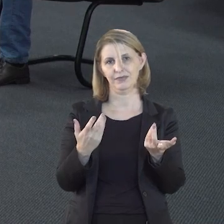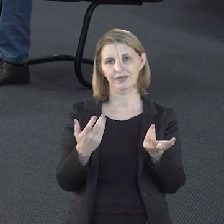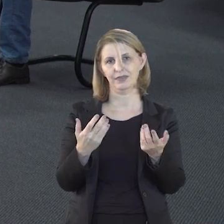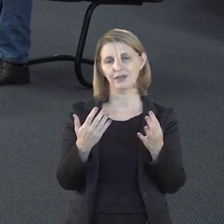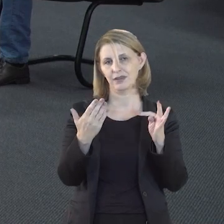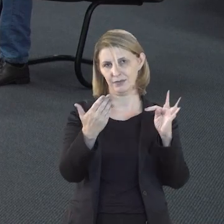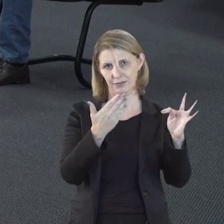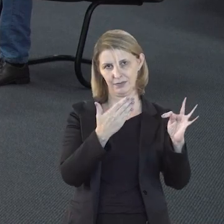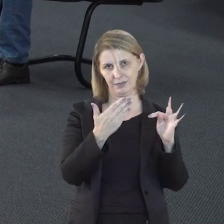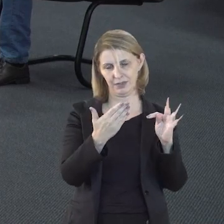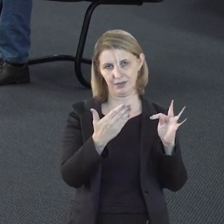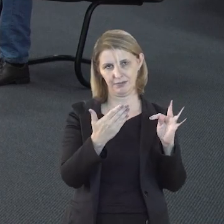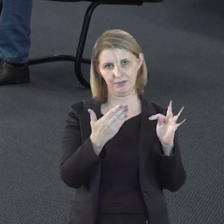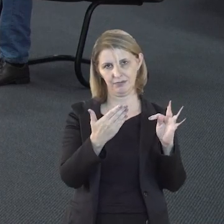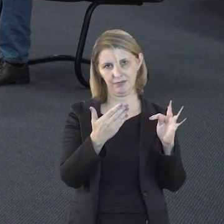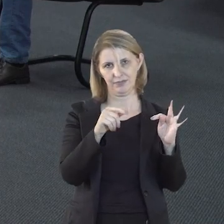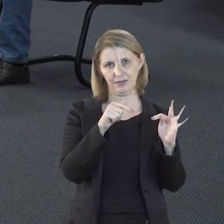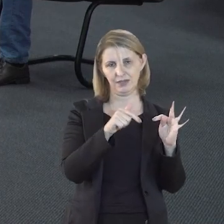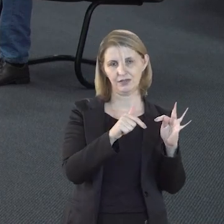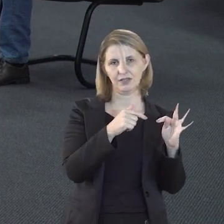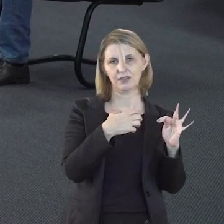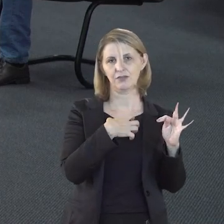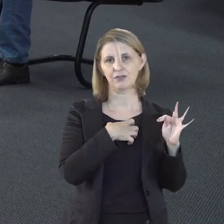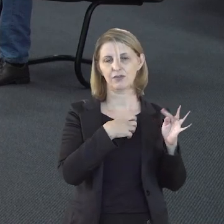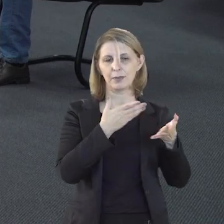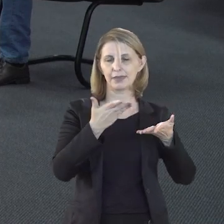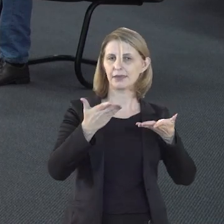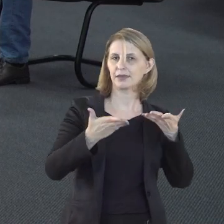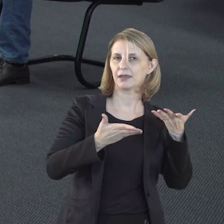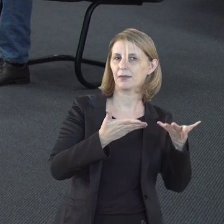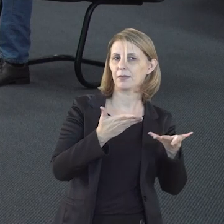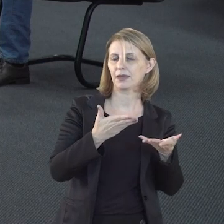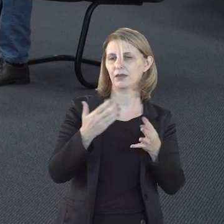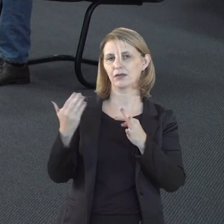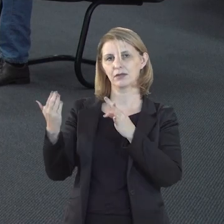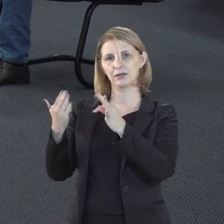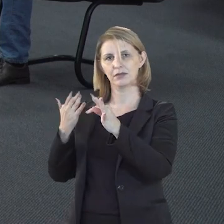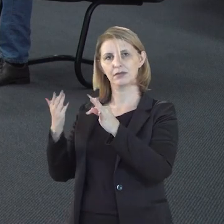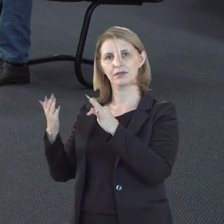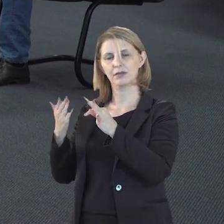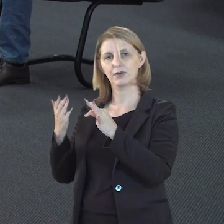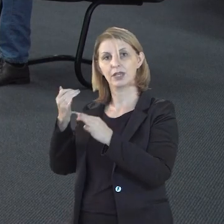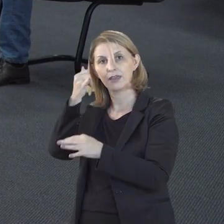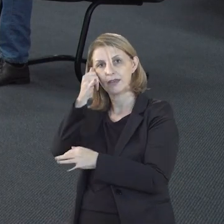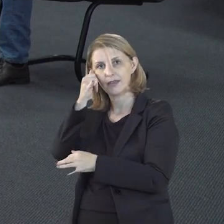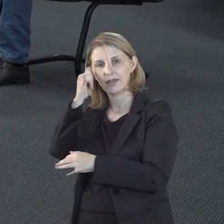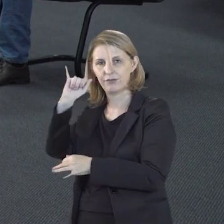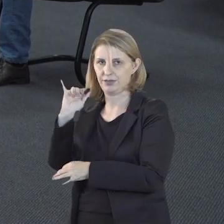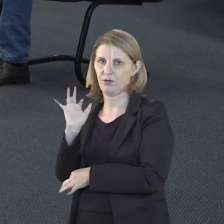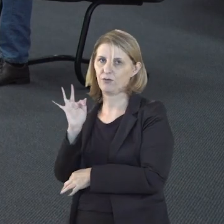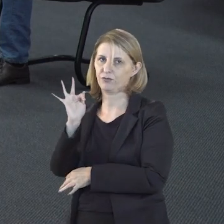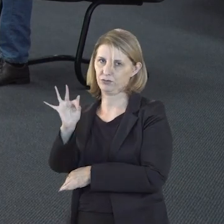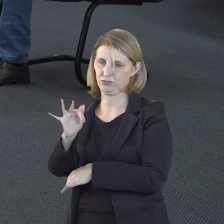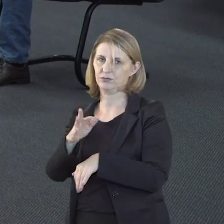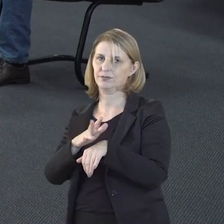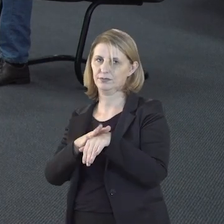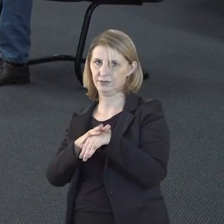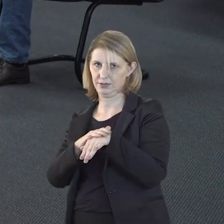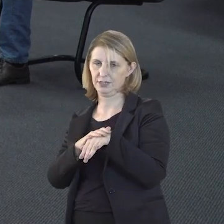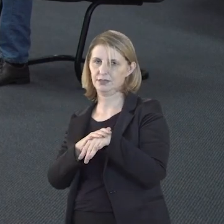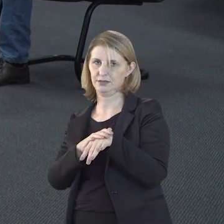no momento que a gente vai precisar dessa terapia. Seja ela como uma forma de tratamento, seja ela como uma forma